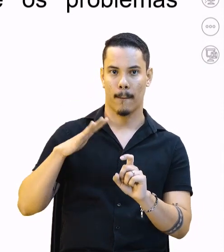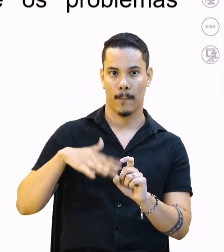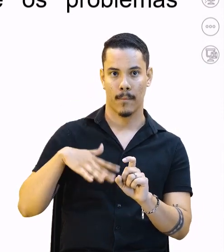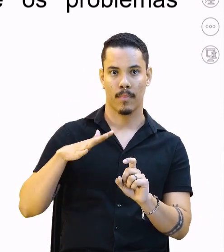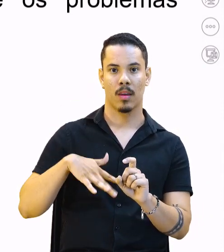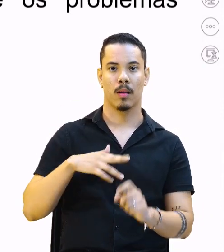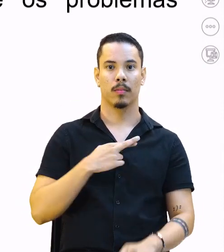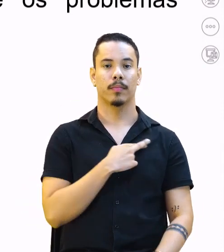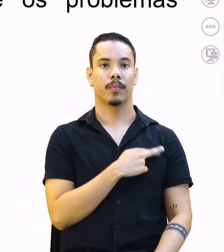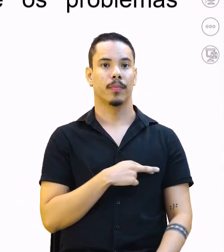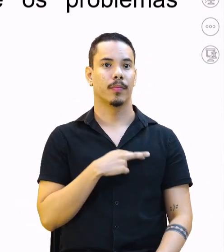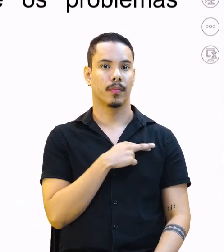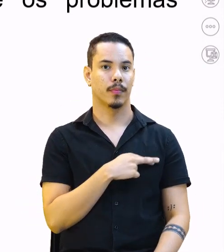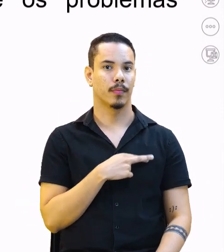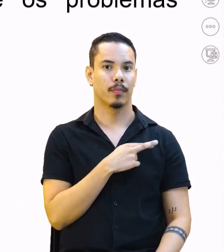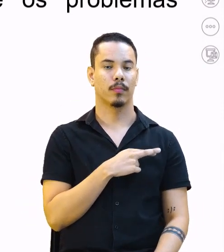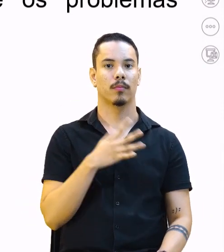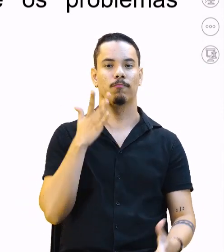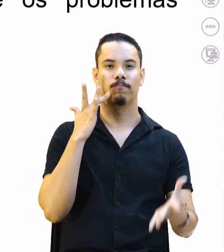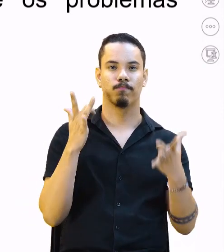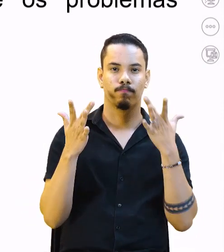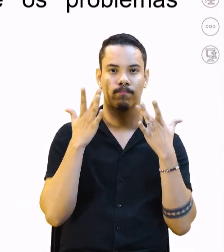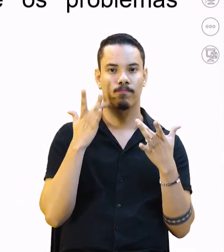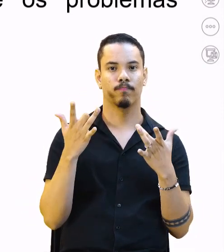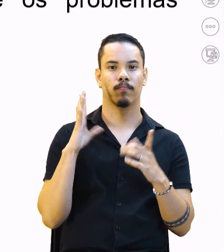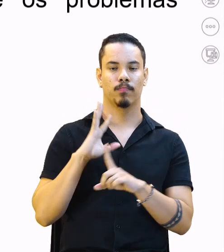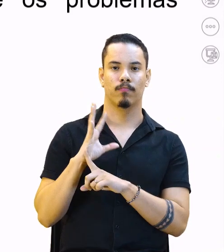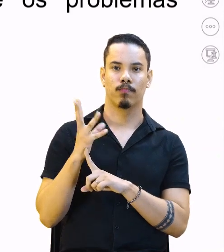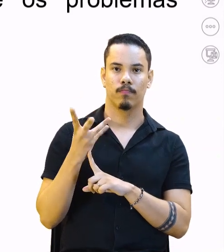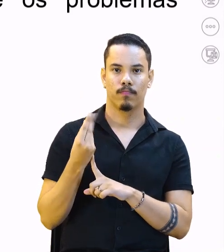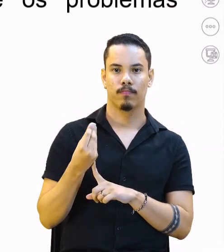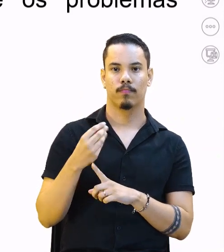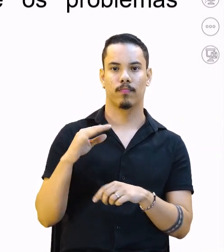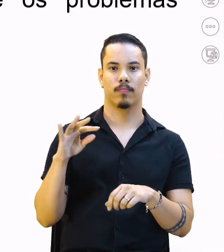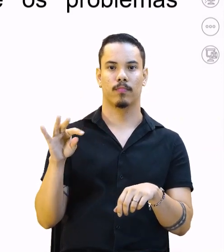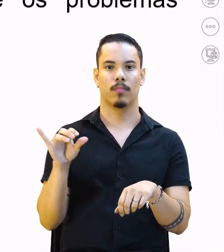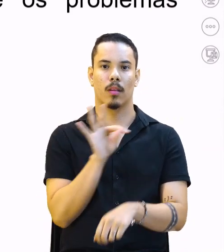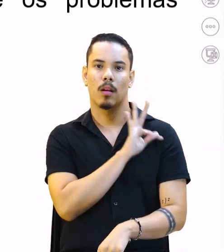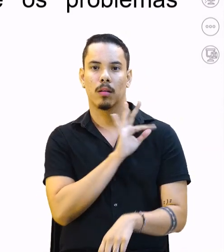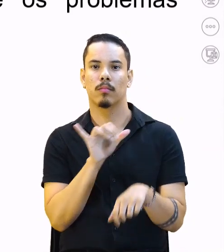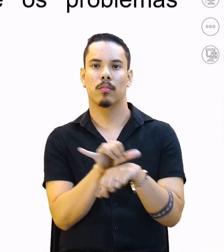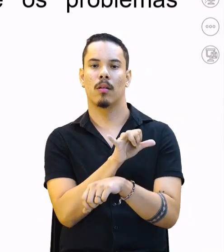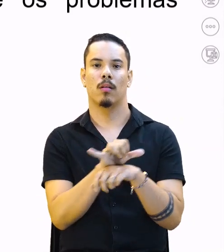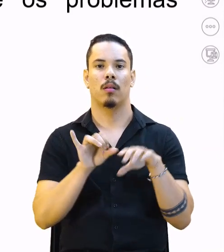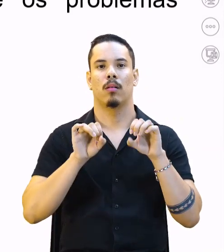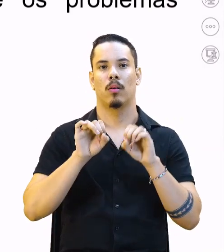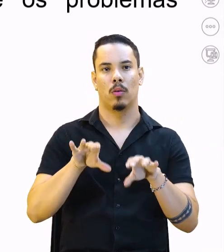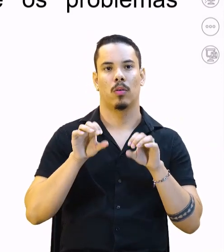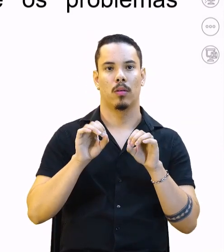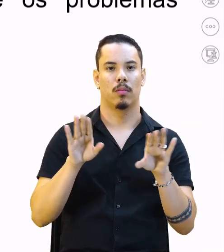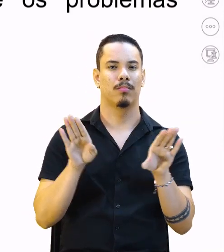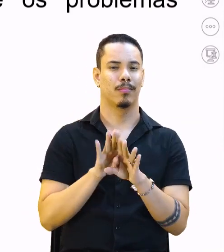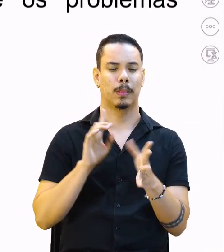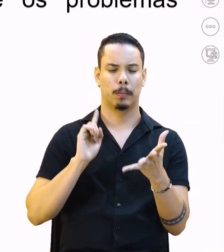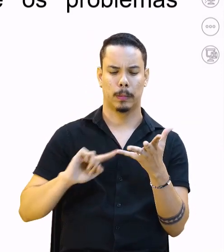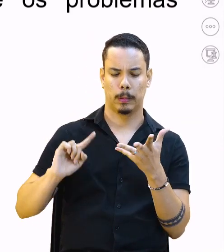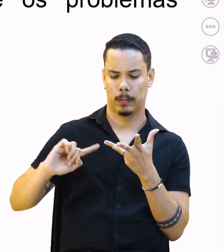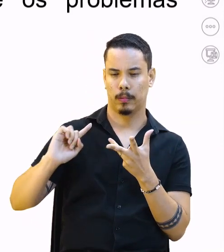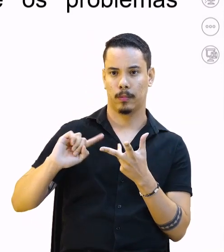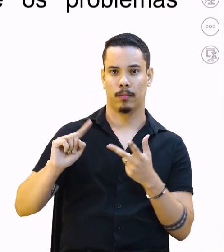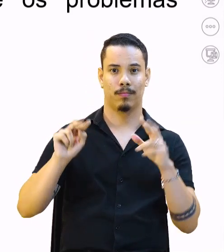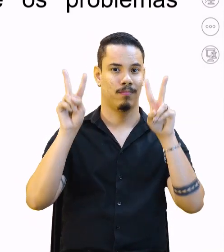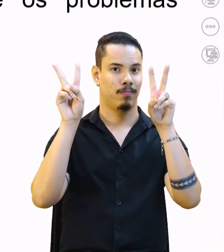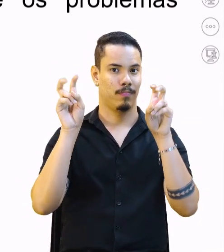mitologia, a religião, o cômico, a arte, a técnica, a educação e tantos outros